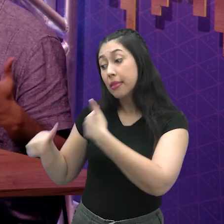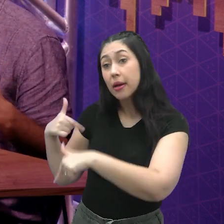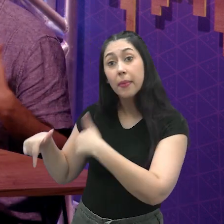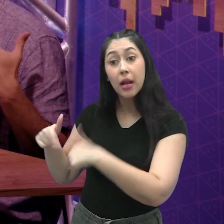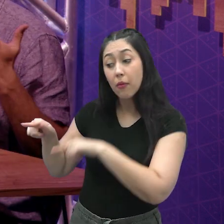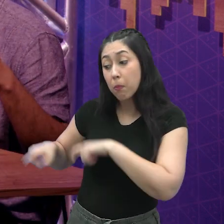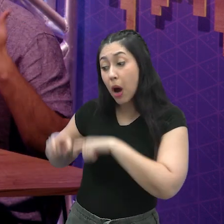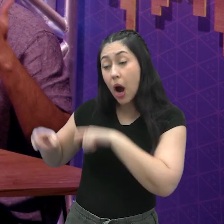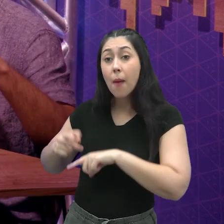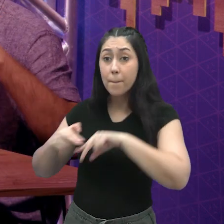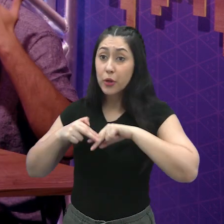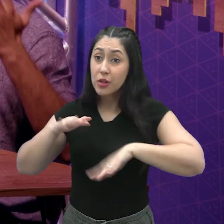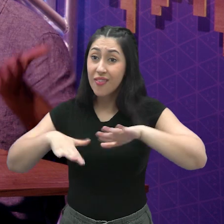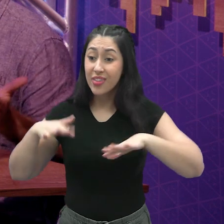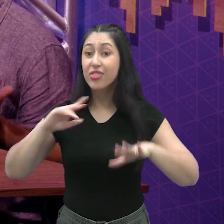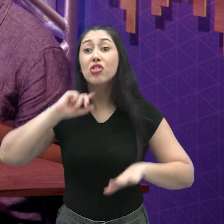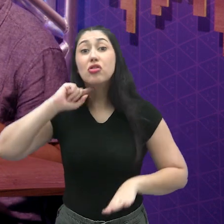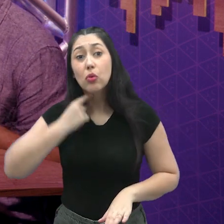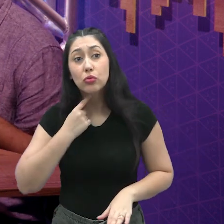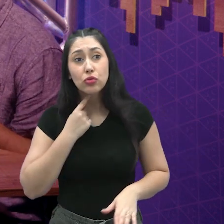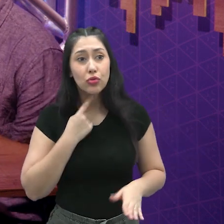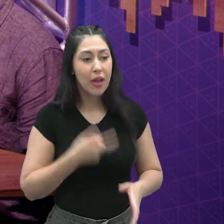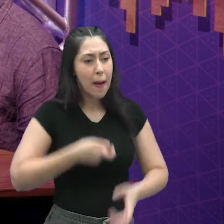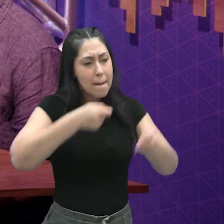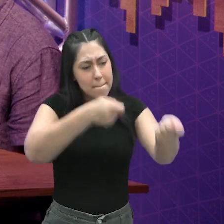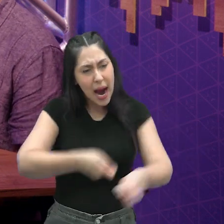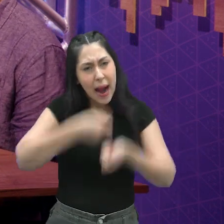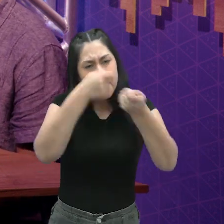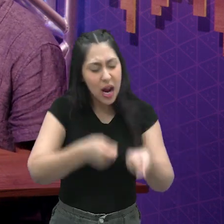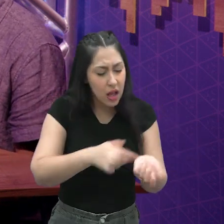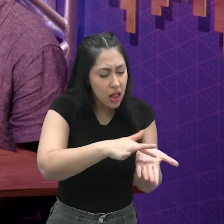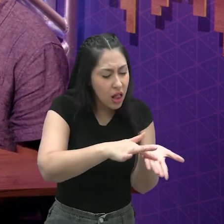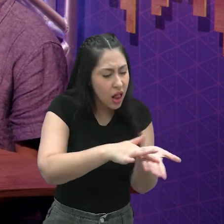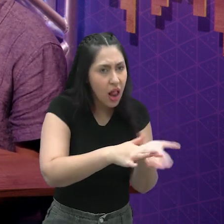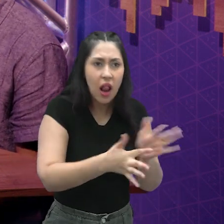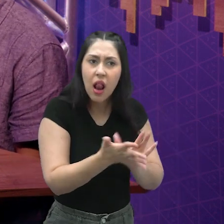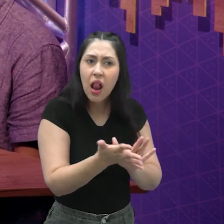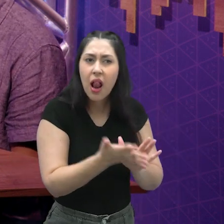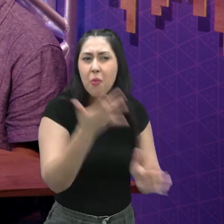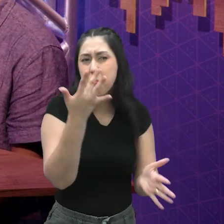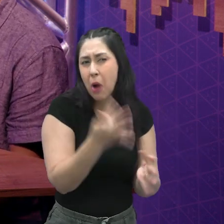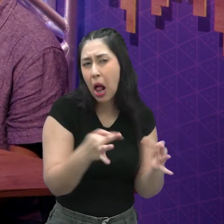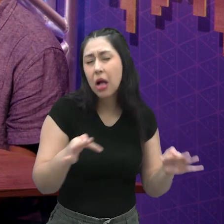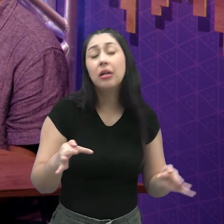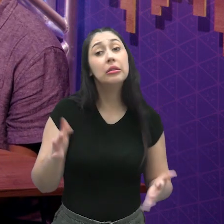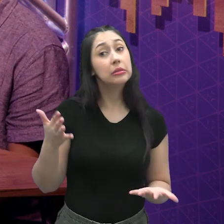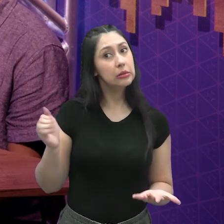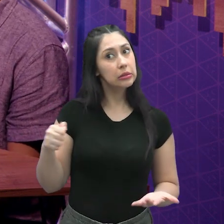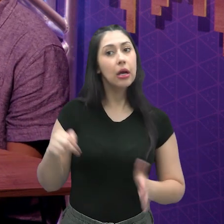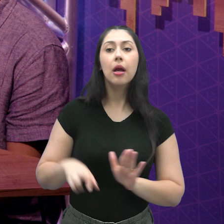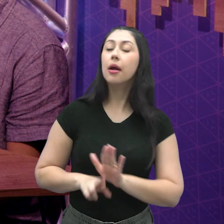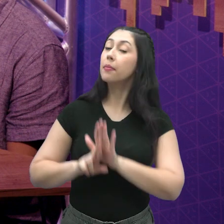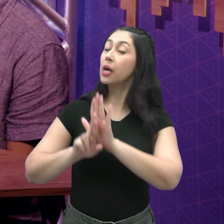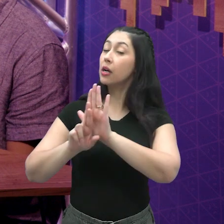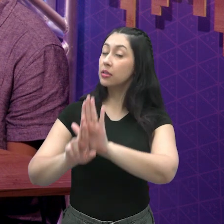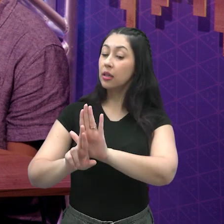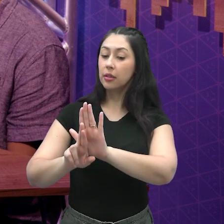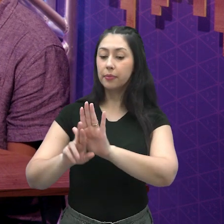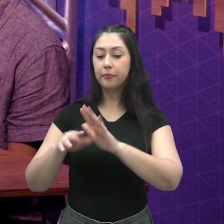então chegava em casa nos lugares todo sujo. Com a mão calejada da enxada. Então, assim, representa isso. E